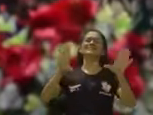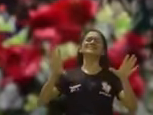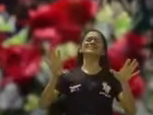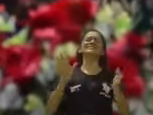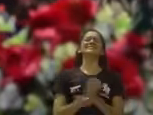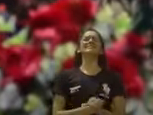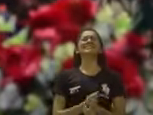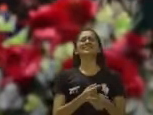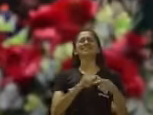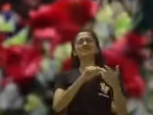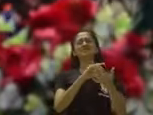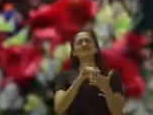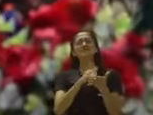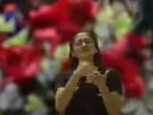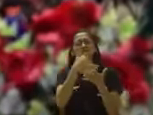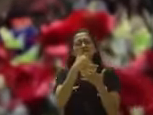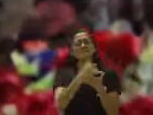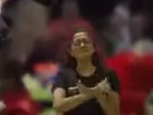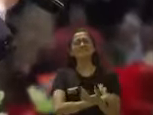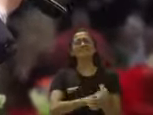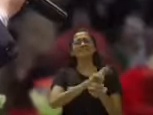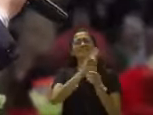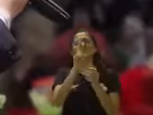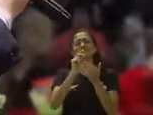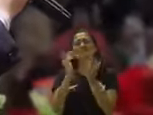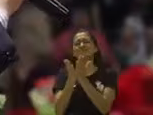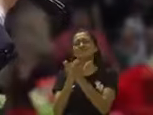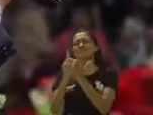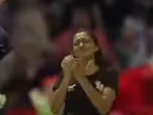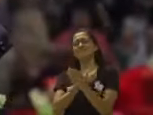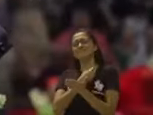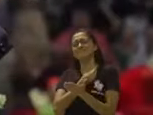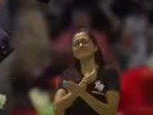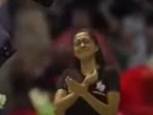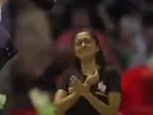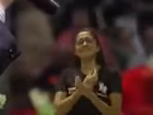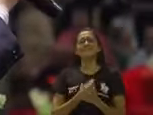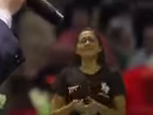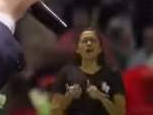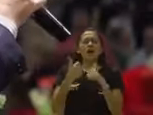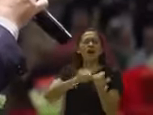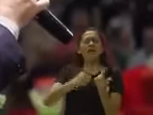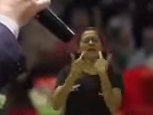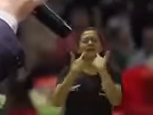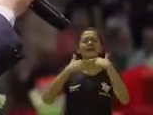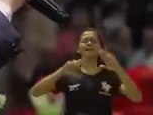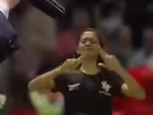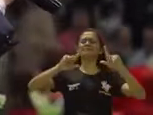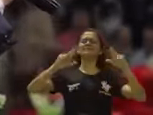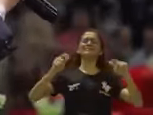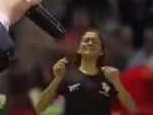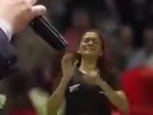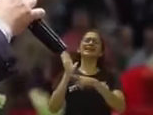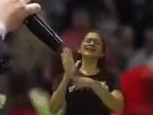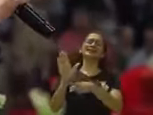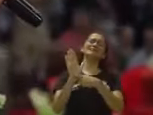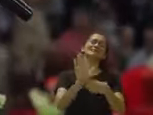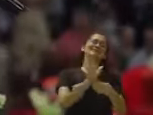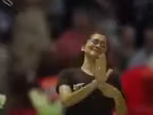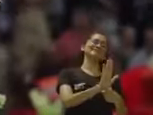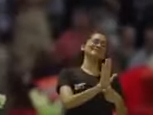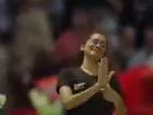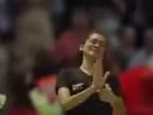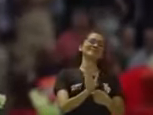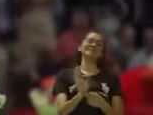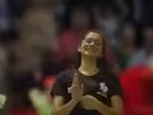a escravidão de vícios, escreva os seus nomes no livro da vida, batize-a com o Espírito Santo e ajude o Senhor para que